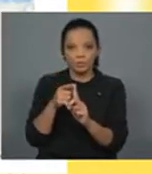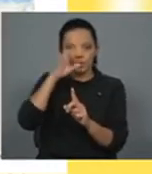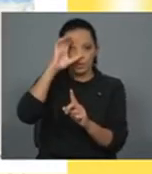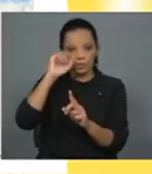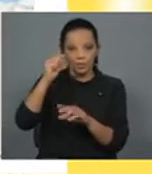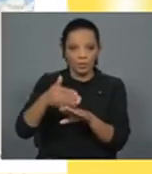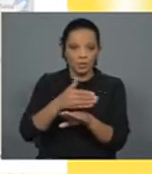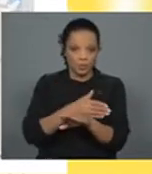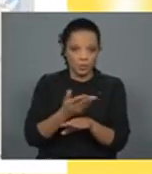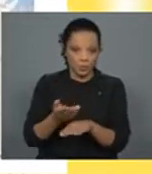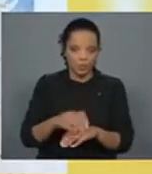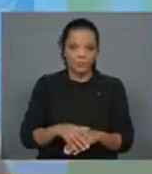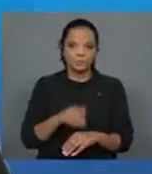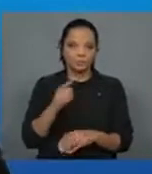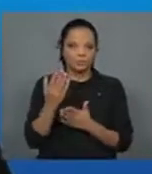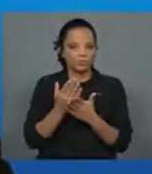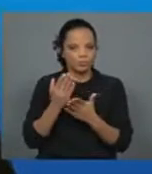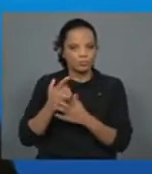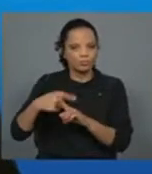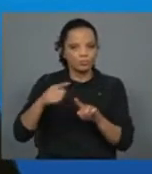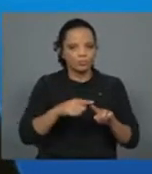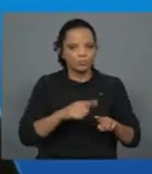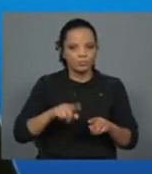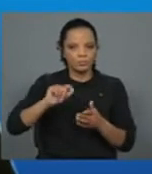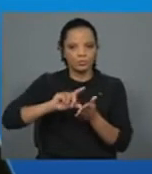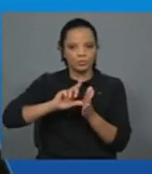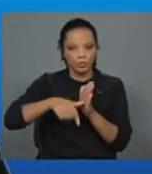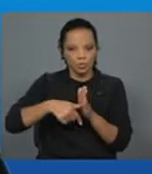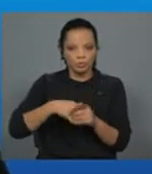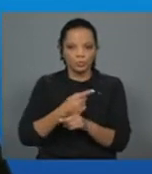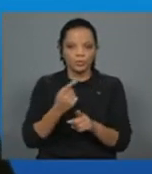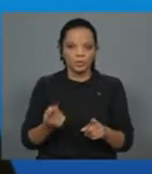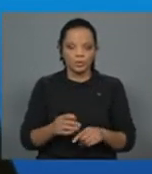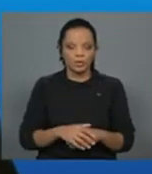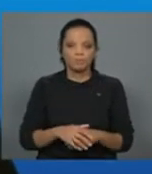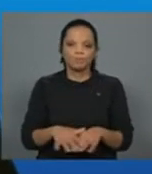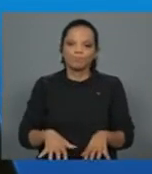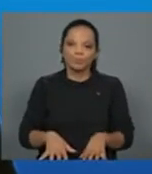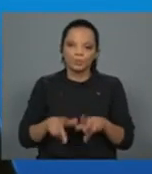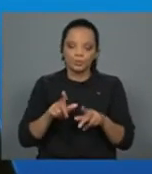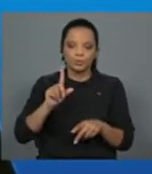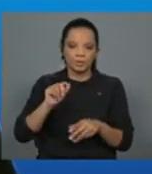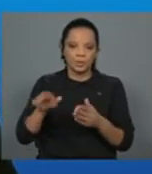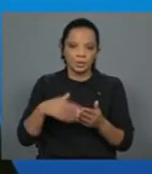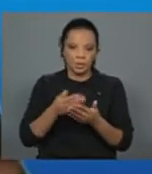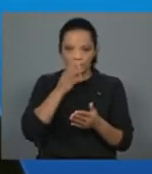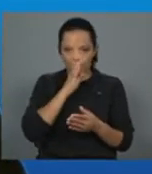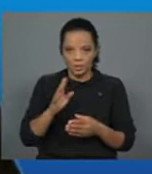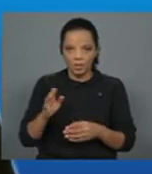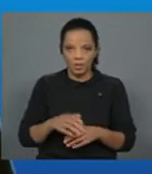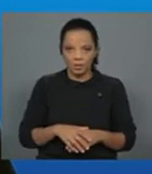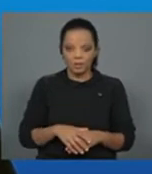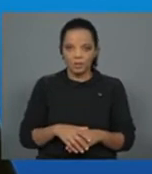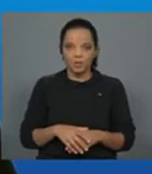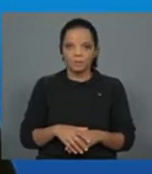do governo anterior, portanto, e foram feitos vários estudos e vários projetos para desenvolver e implementar, portanto, a boleia, digamos